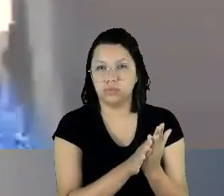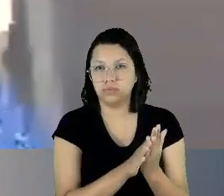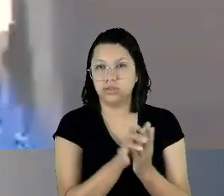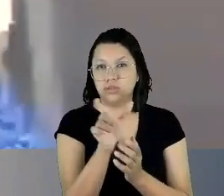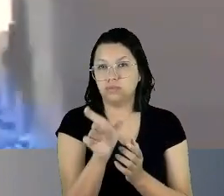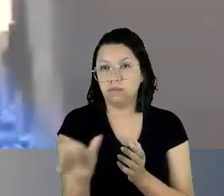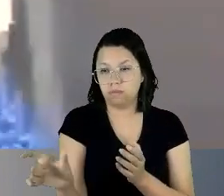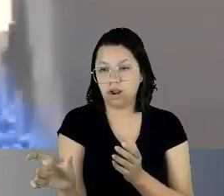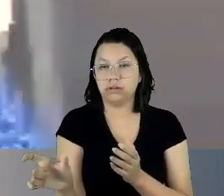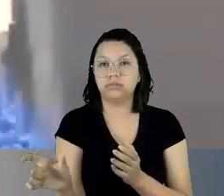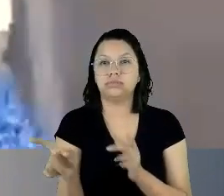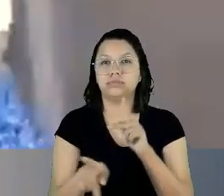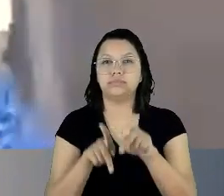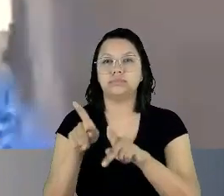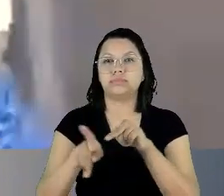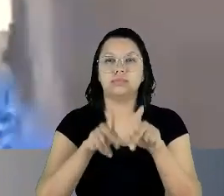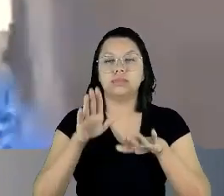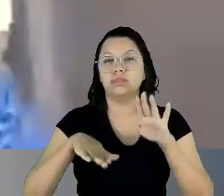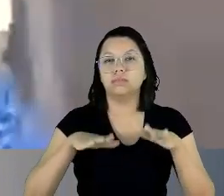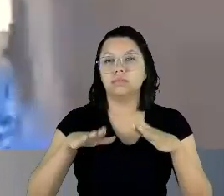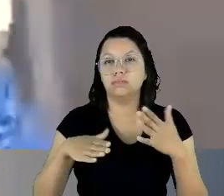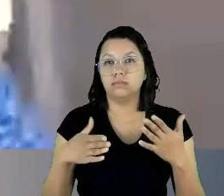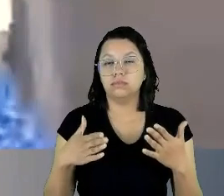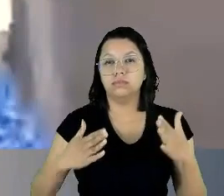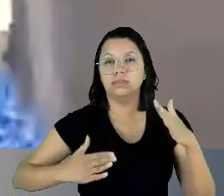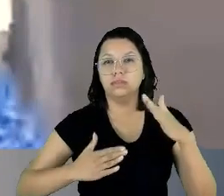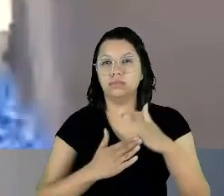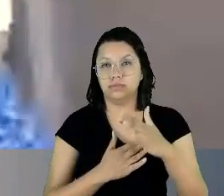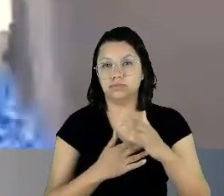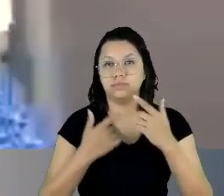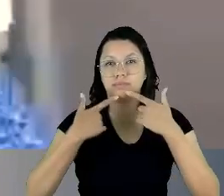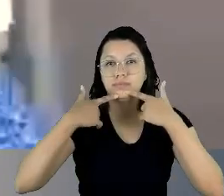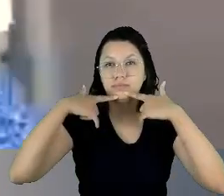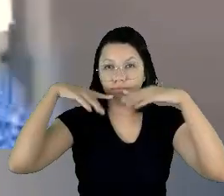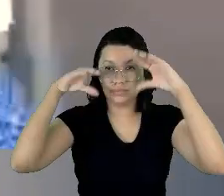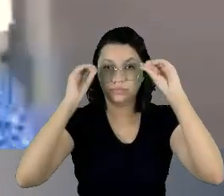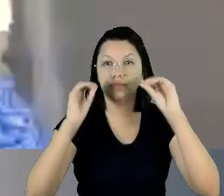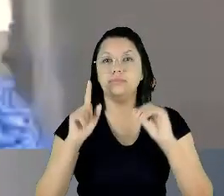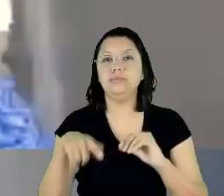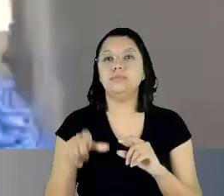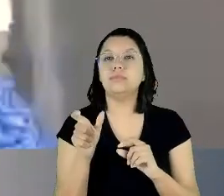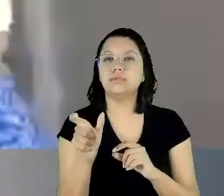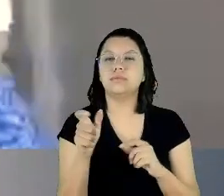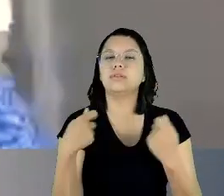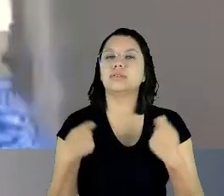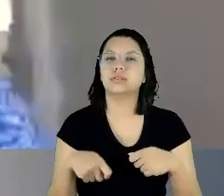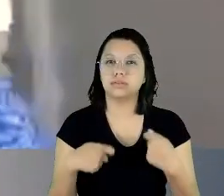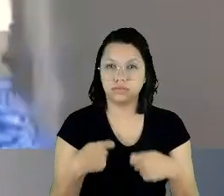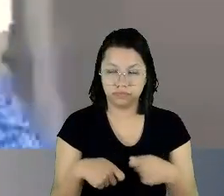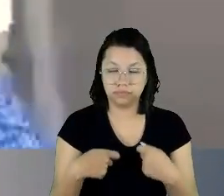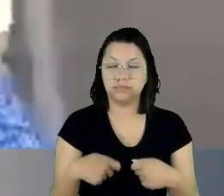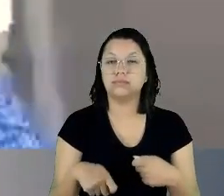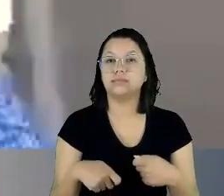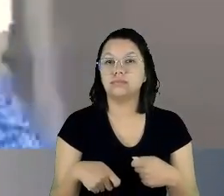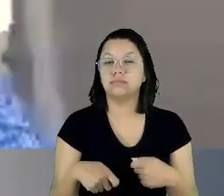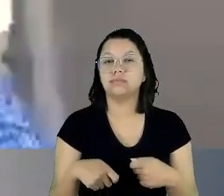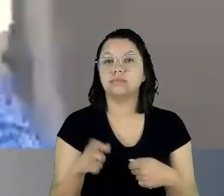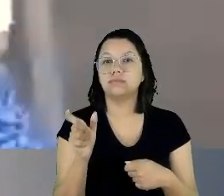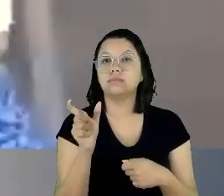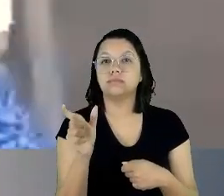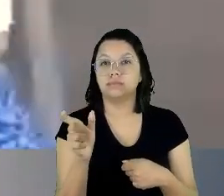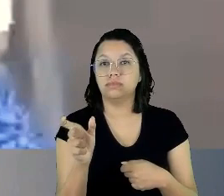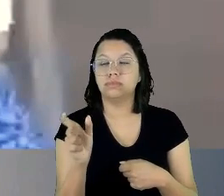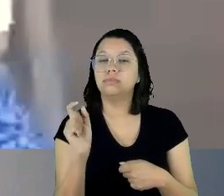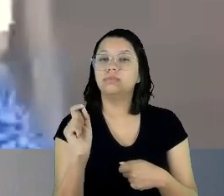preconceito de uma parte da população, mesmo com as limitações de linguagem, é um termo necessário e é o